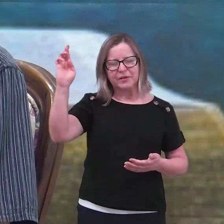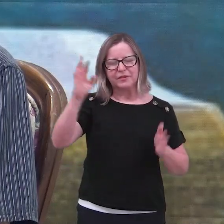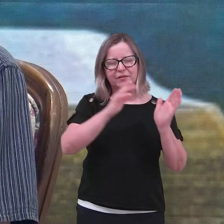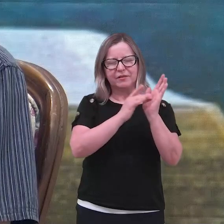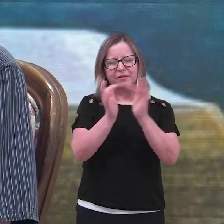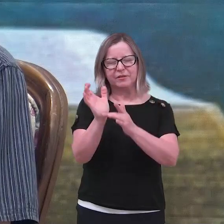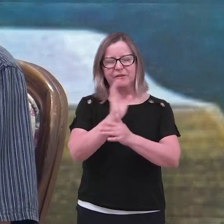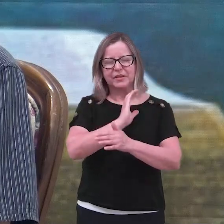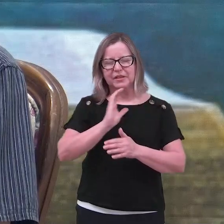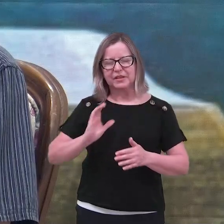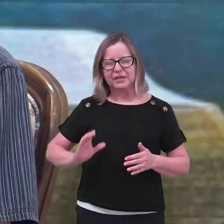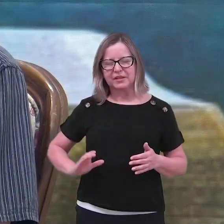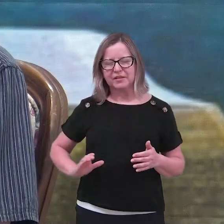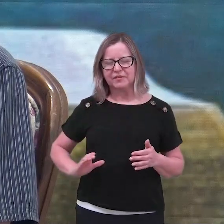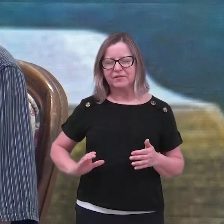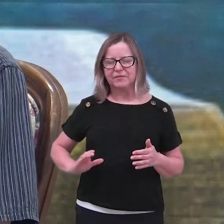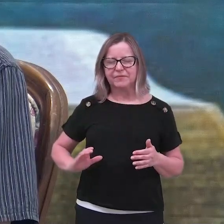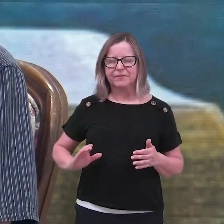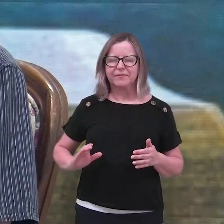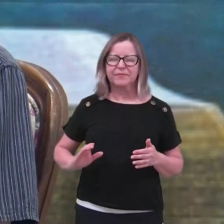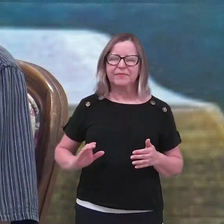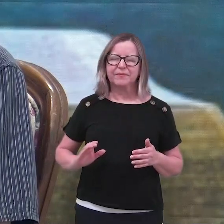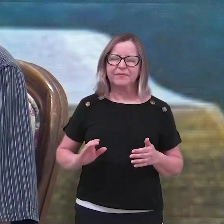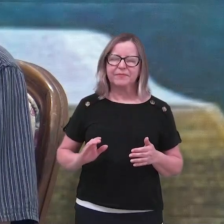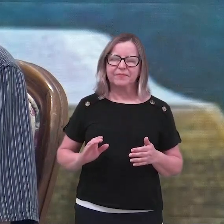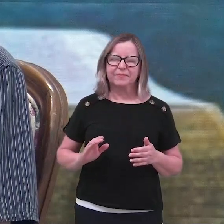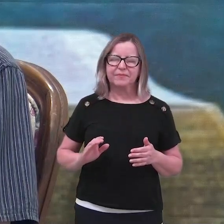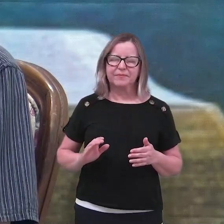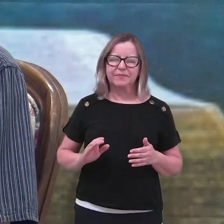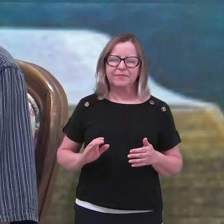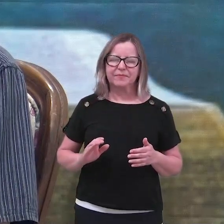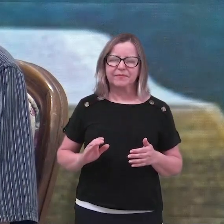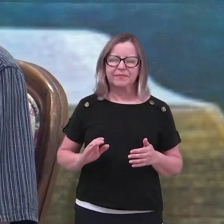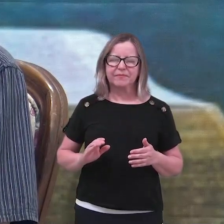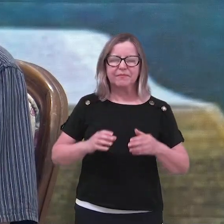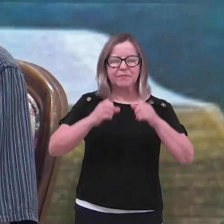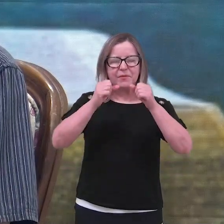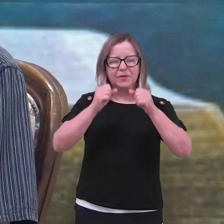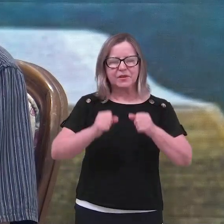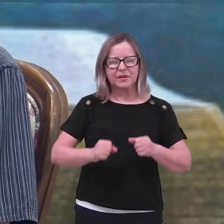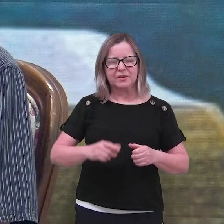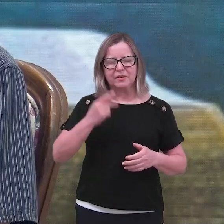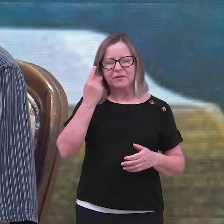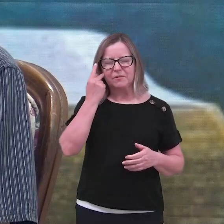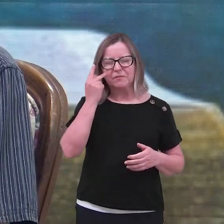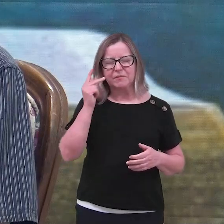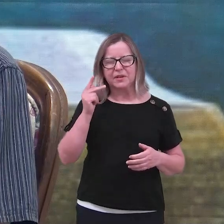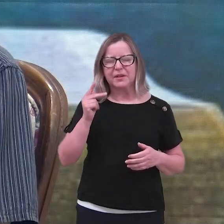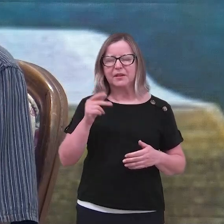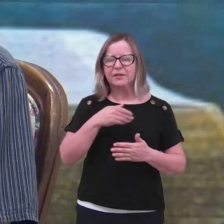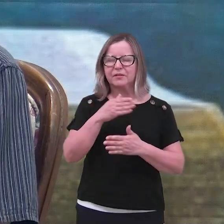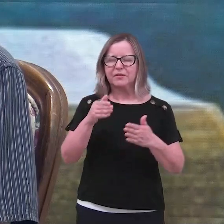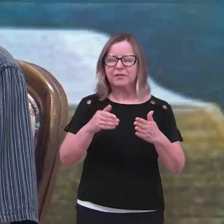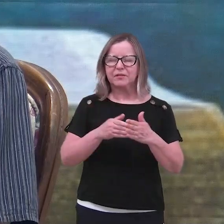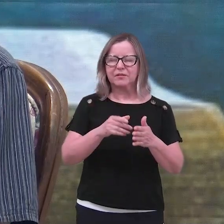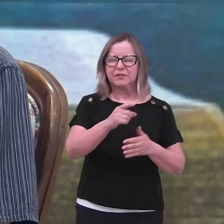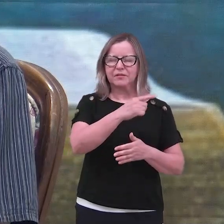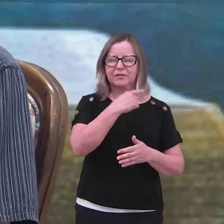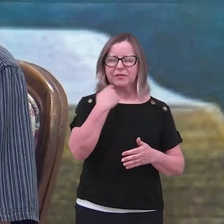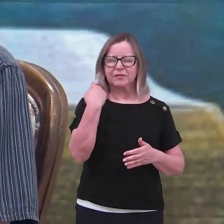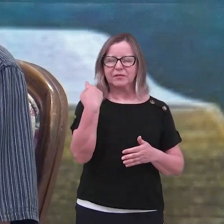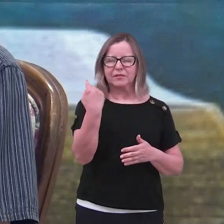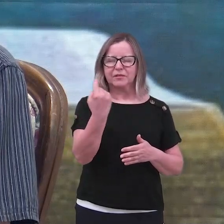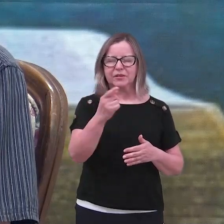Cristo, seja a suficiência para cada um de nós,